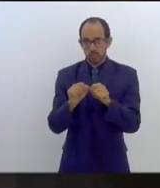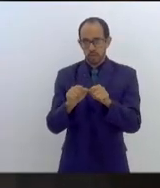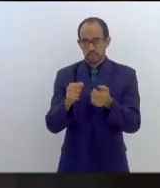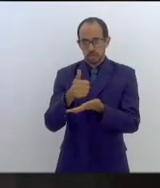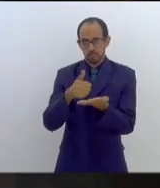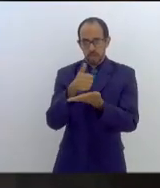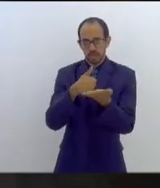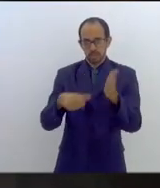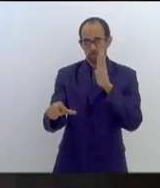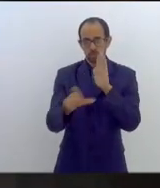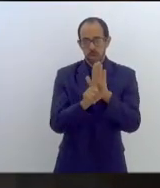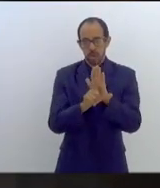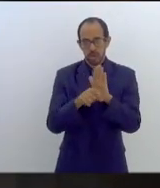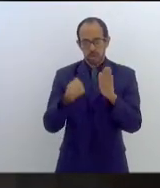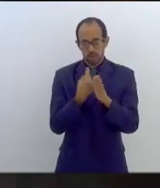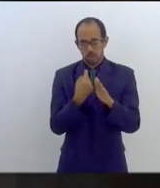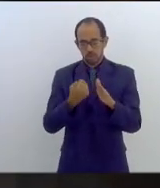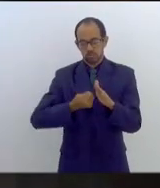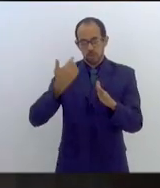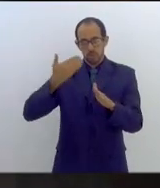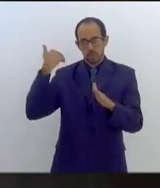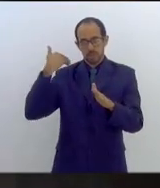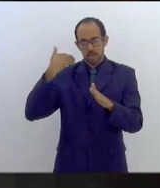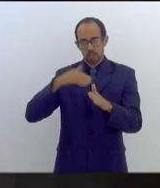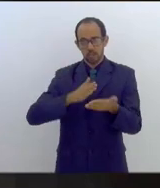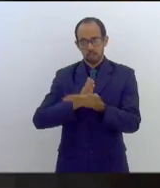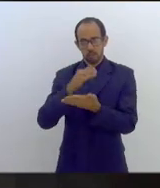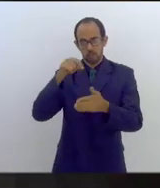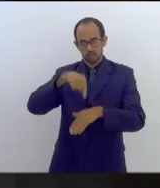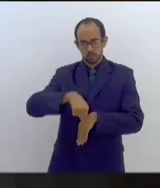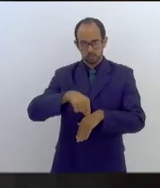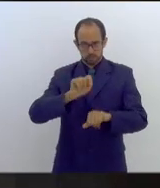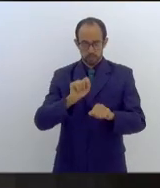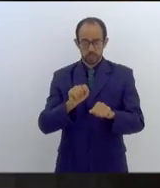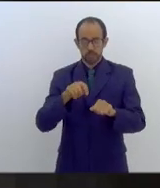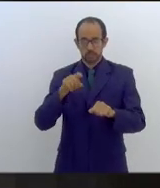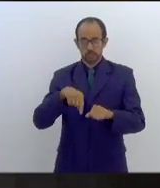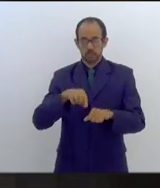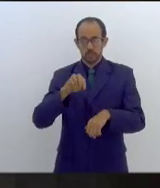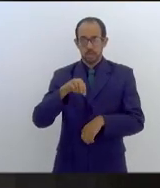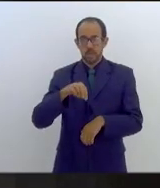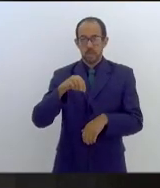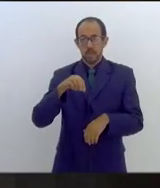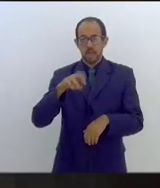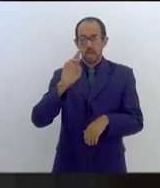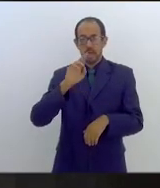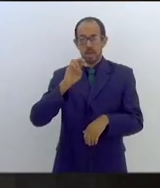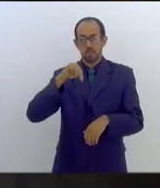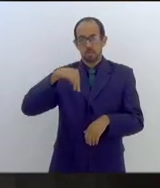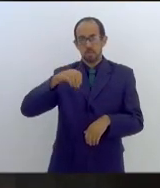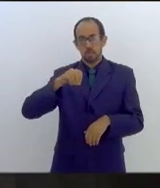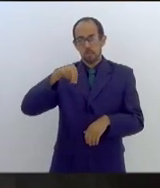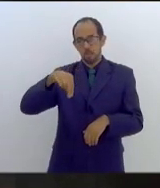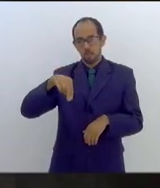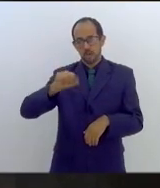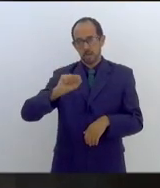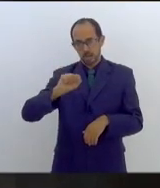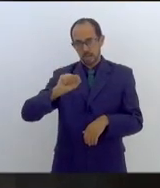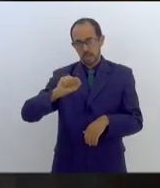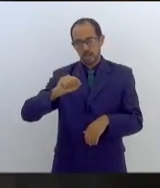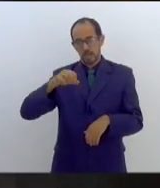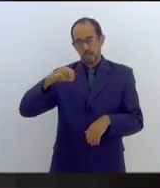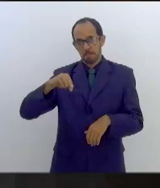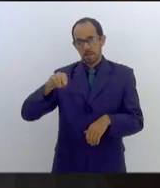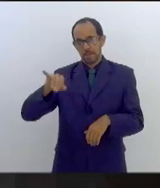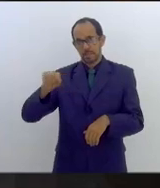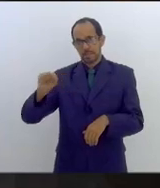nós recentemente aprovamos aqui, que é a Mona Maria Cumprida, o monumento